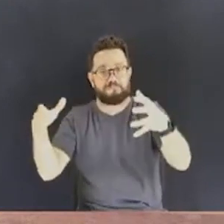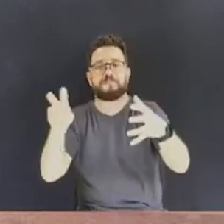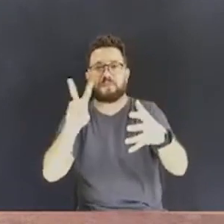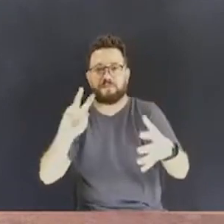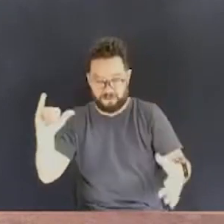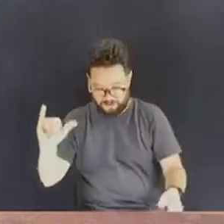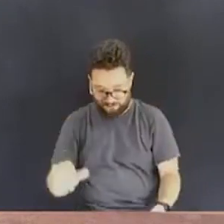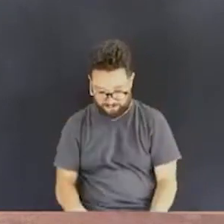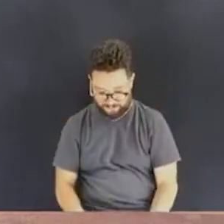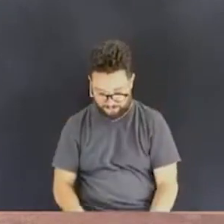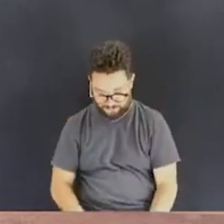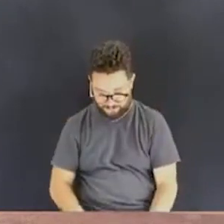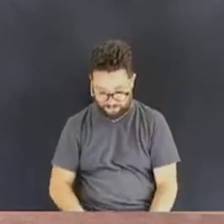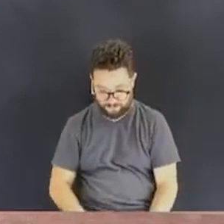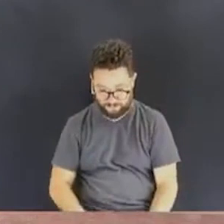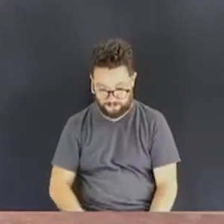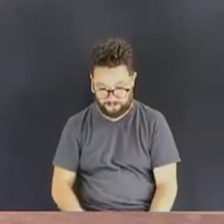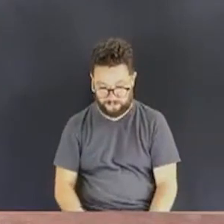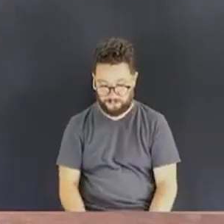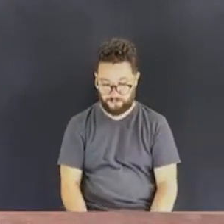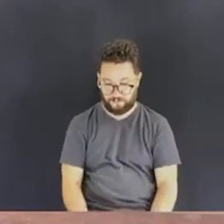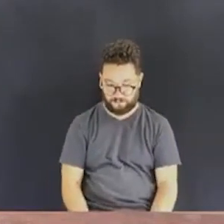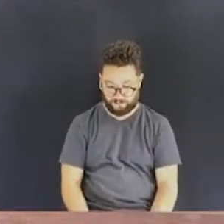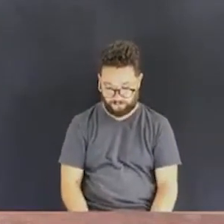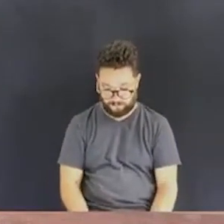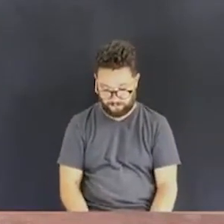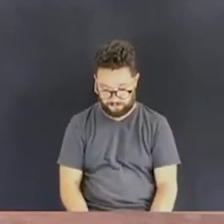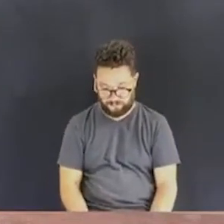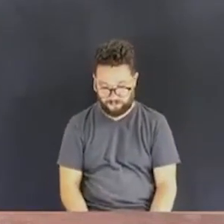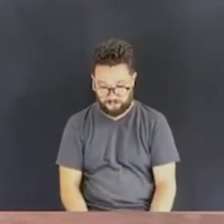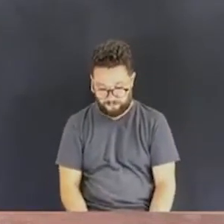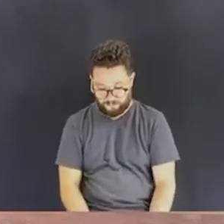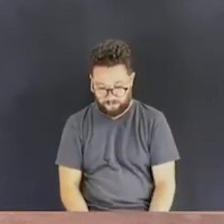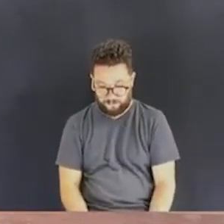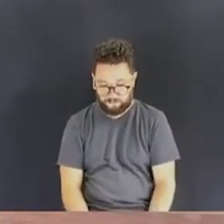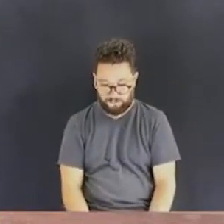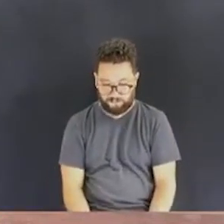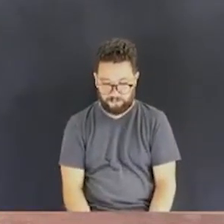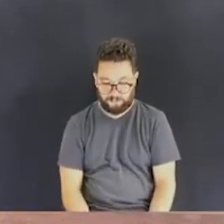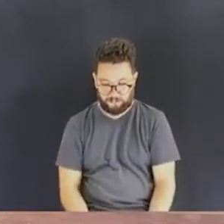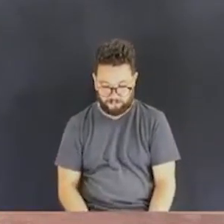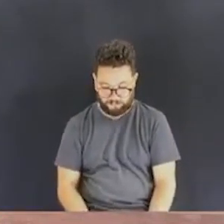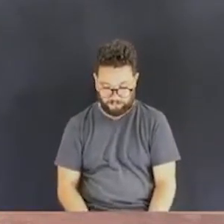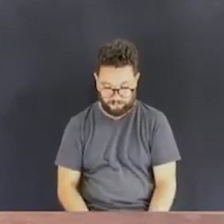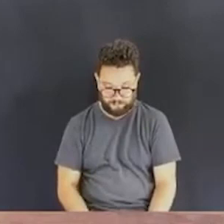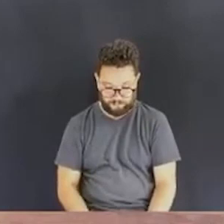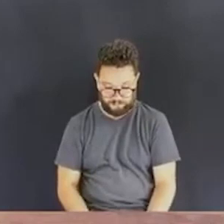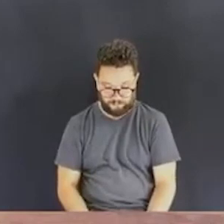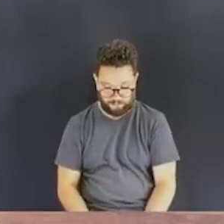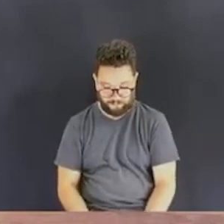contraturno. As escolas terão, a secretária de Educação, ela sempre ressalta isso, nós teremos